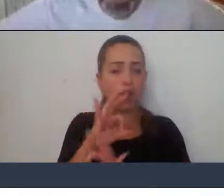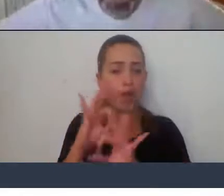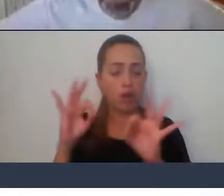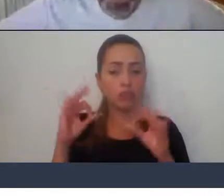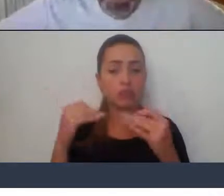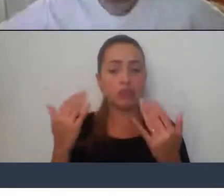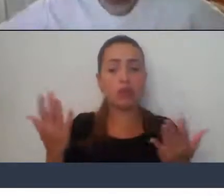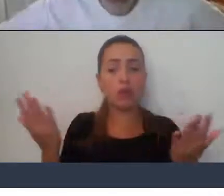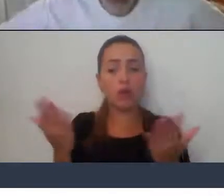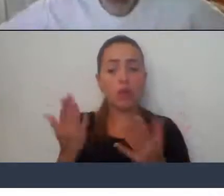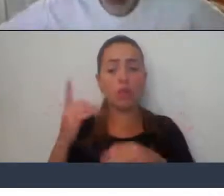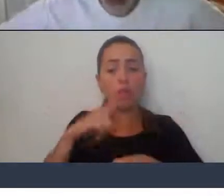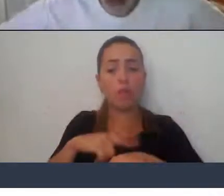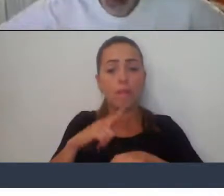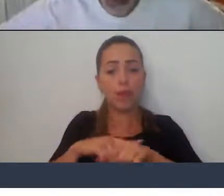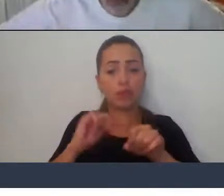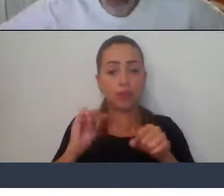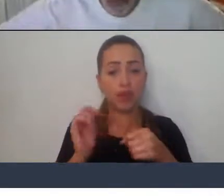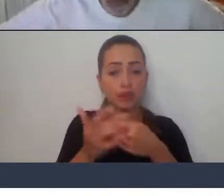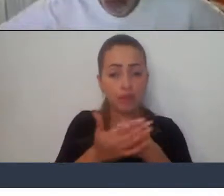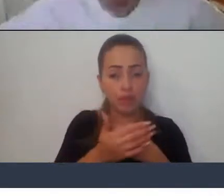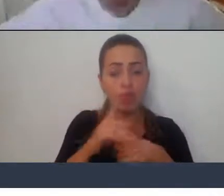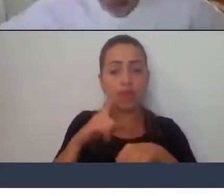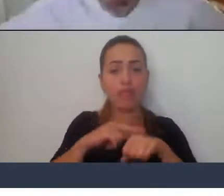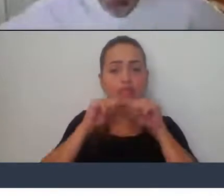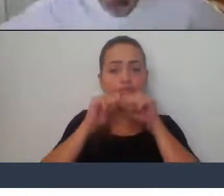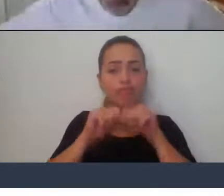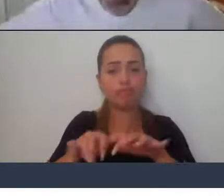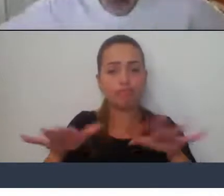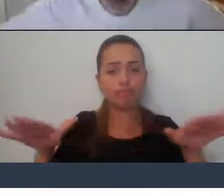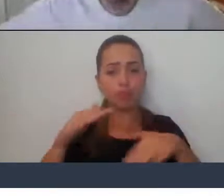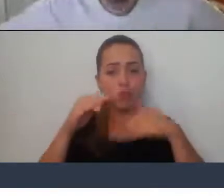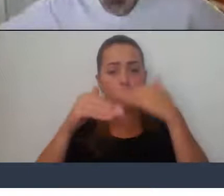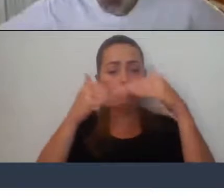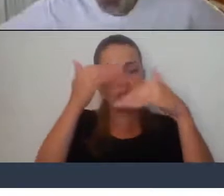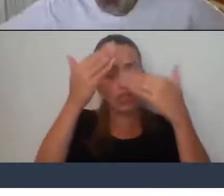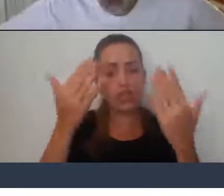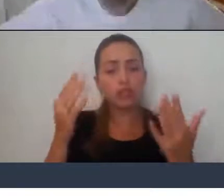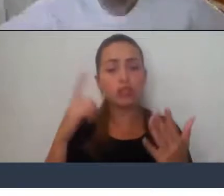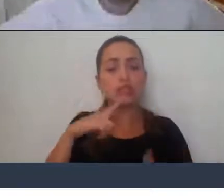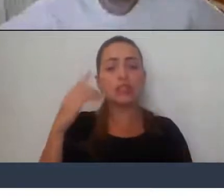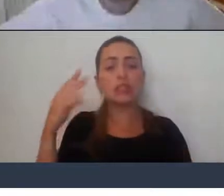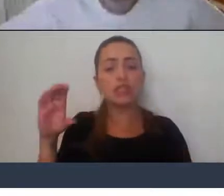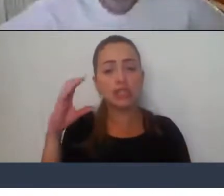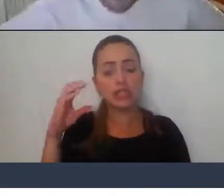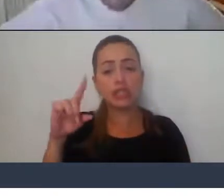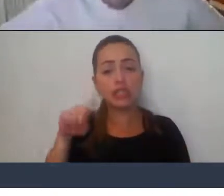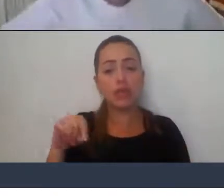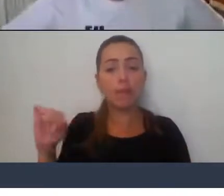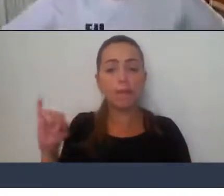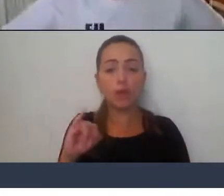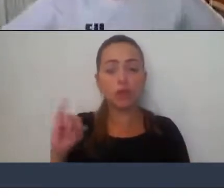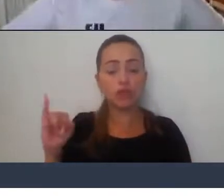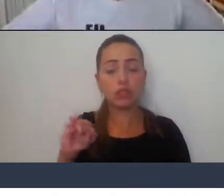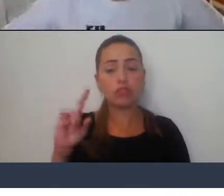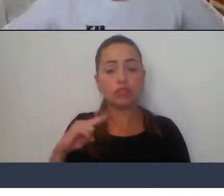de pandemia, de avanço dos processos de anticiência, que é muito importante que a gente esteja aqui